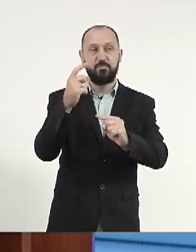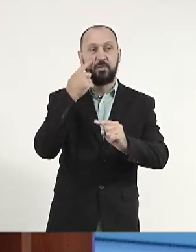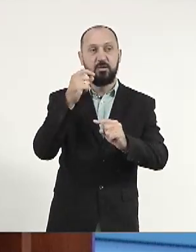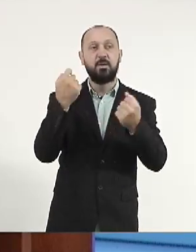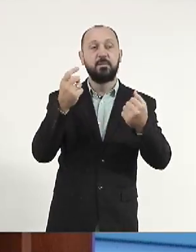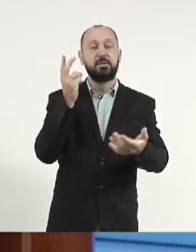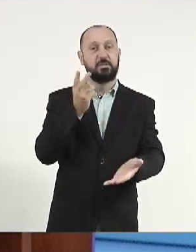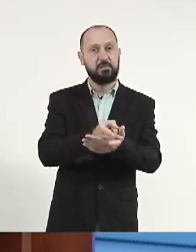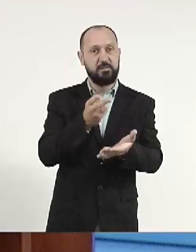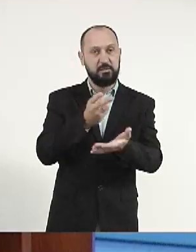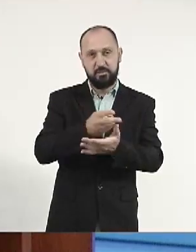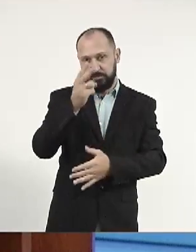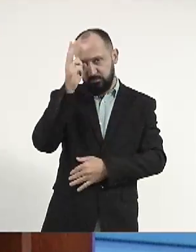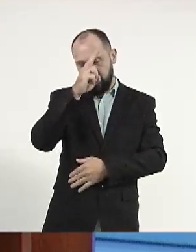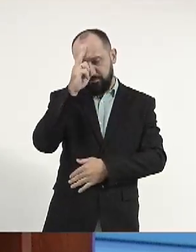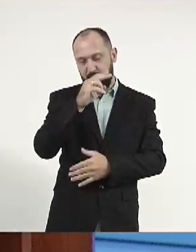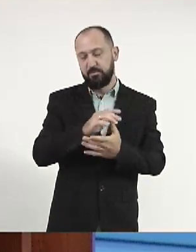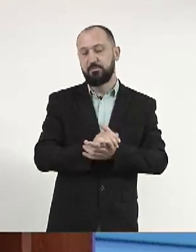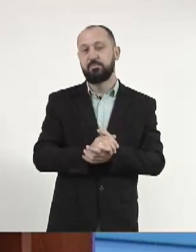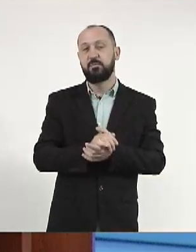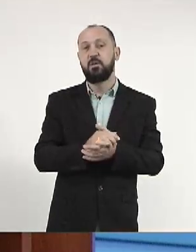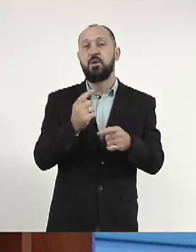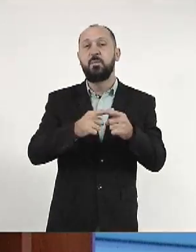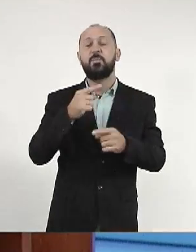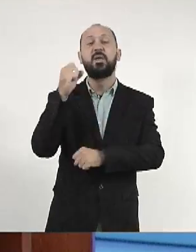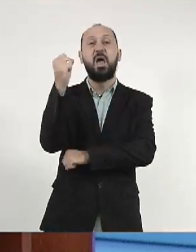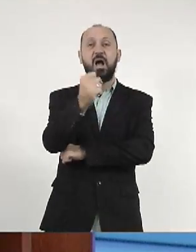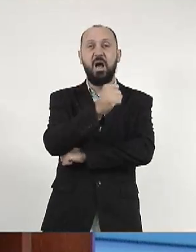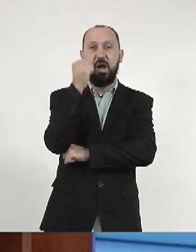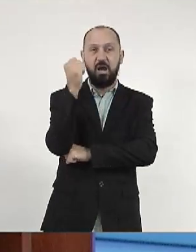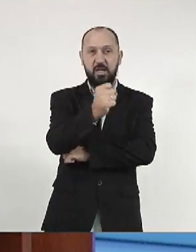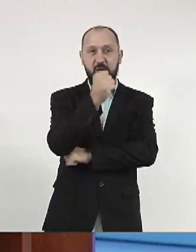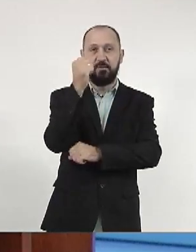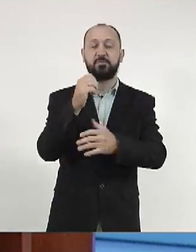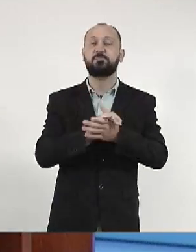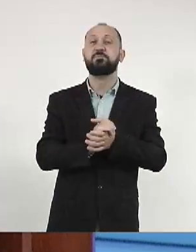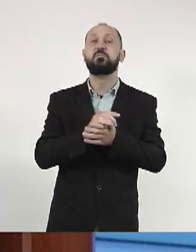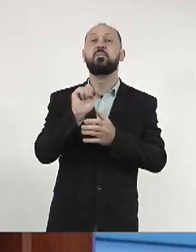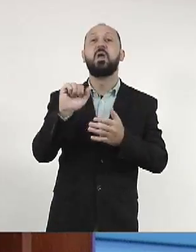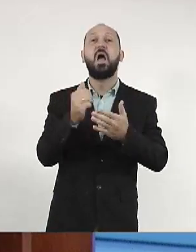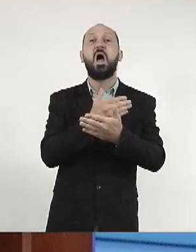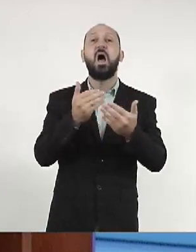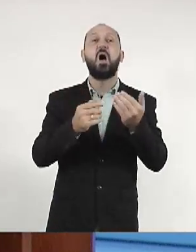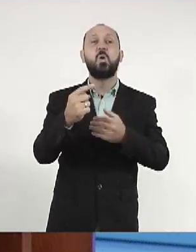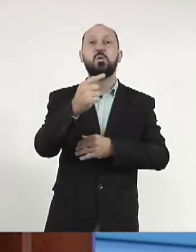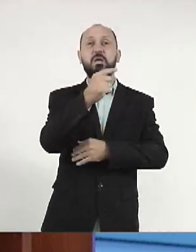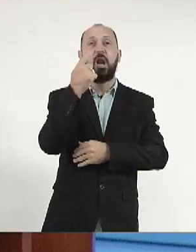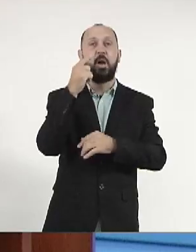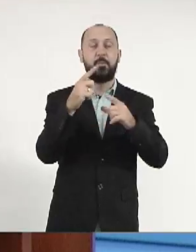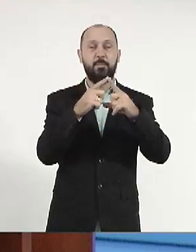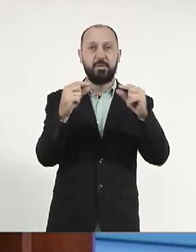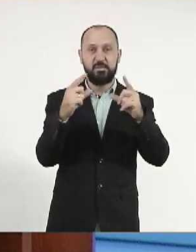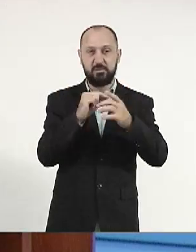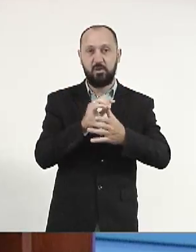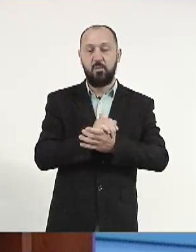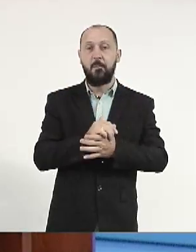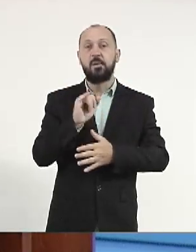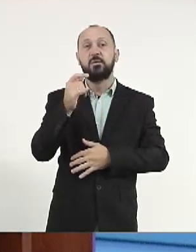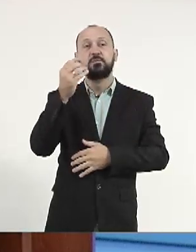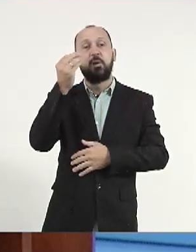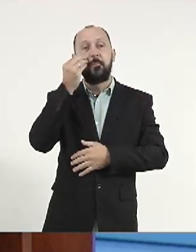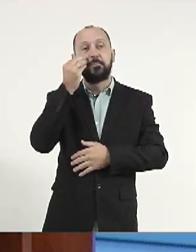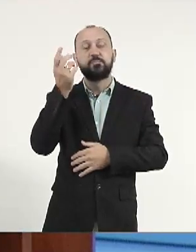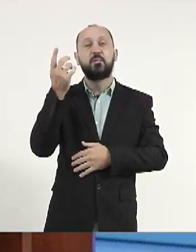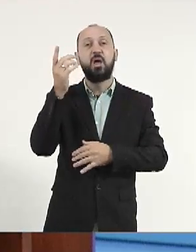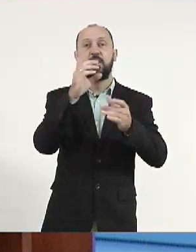ser sempre lembrado, porque é muito grave o que aconteceu em Brasília. Esse atentado